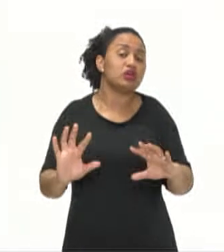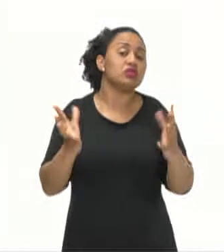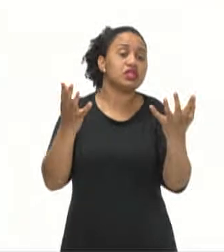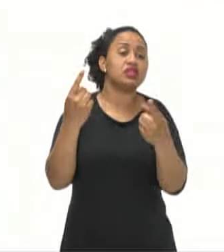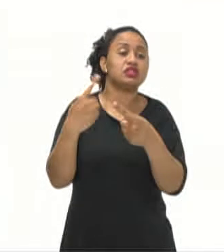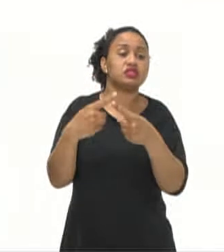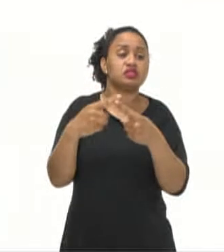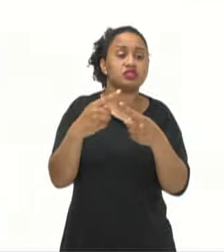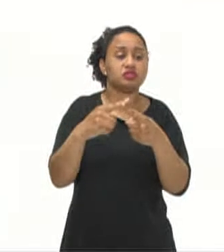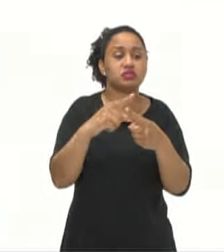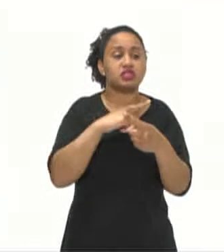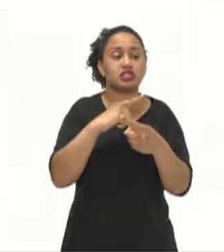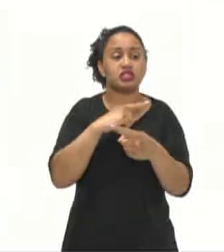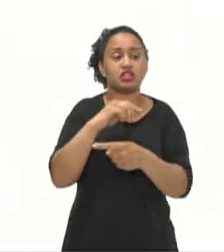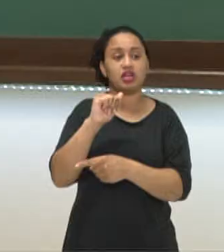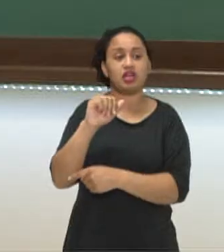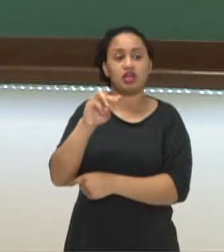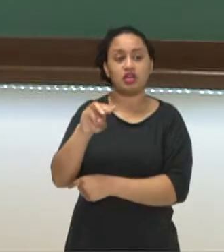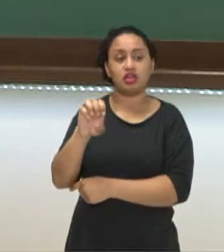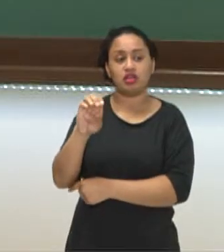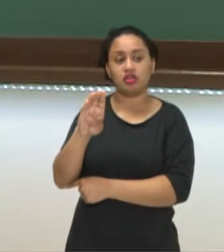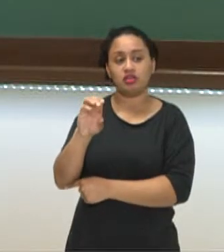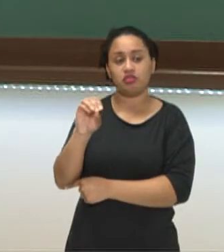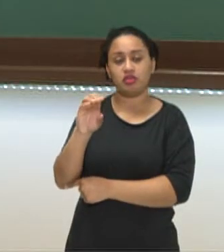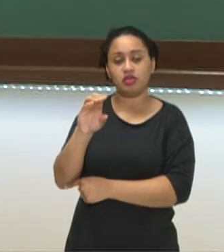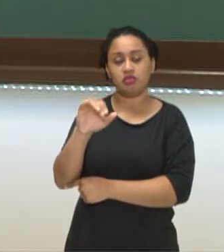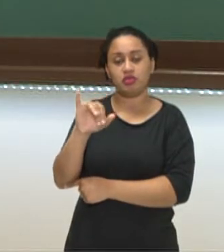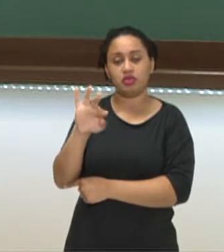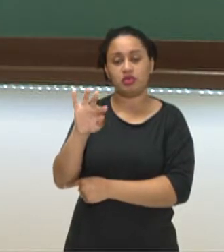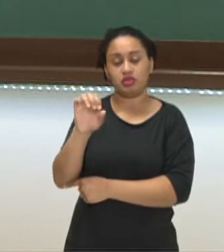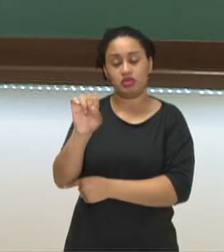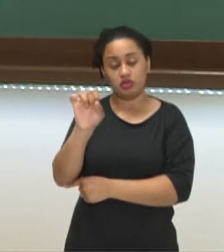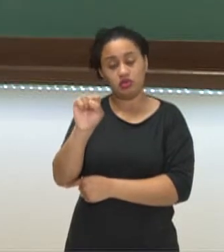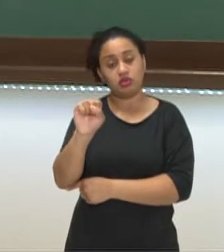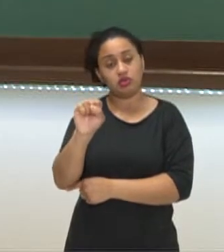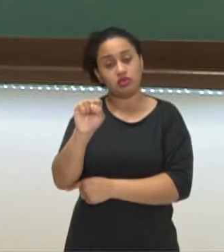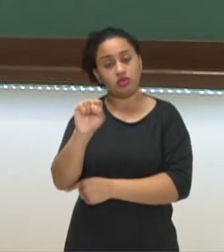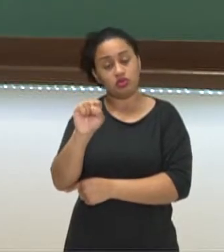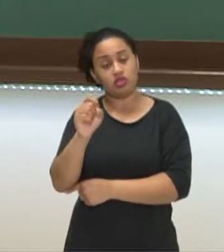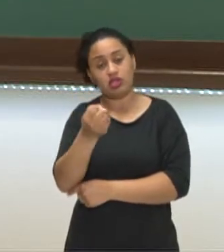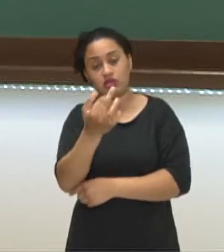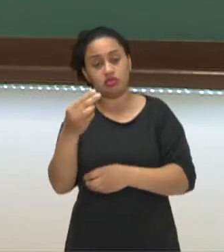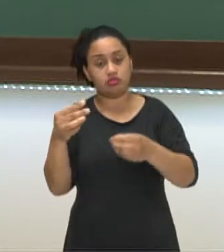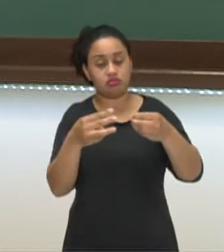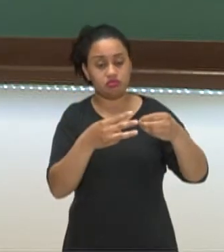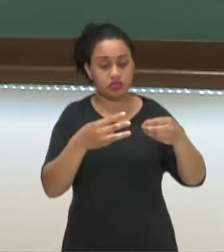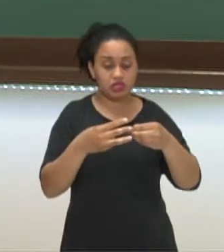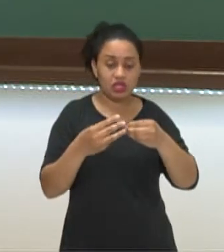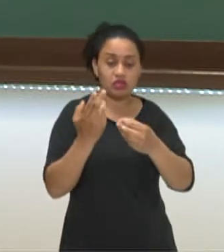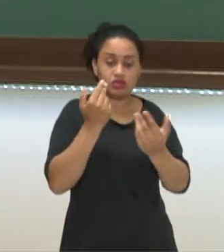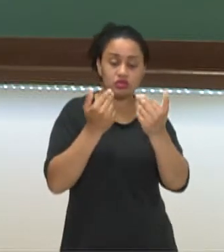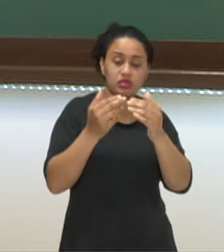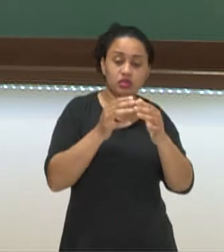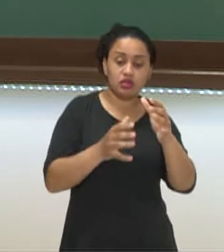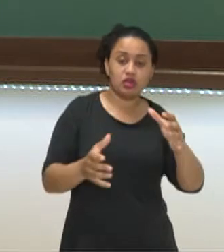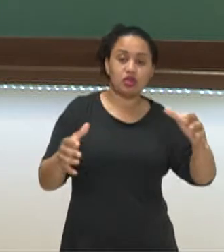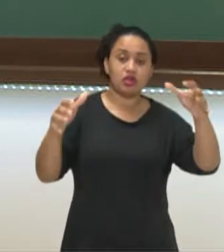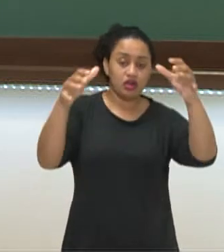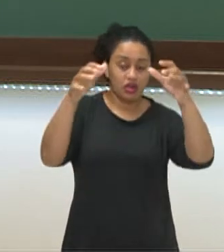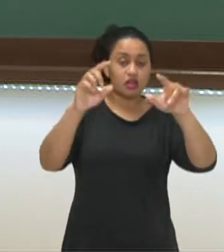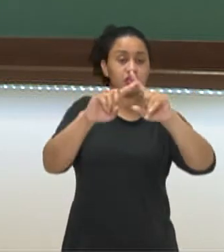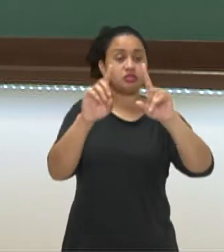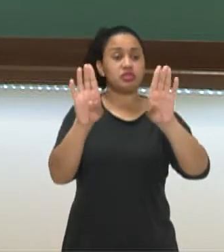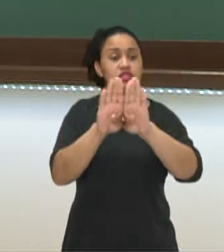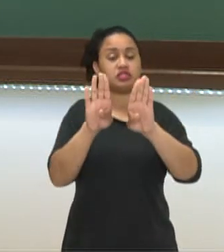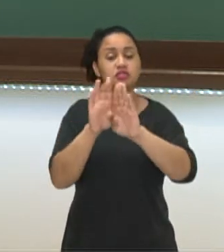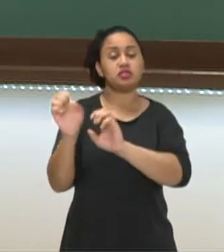conta dos amebócitos, que são aquelas células que vão levar os nutrientes por toda a esponja, mas também tem esse